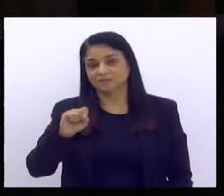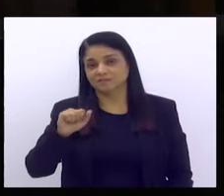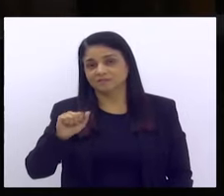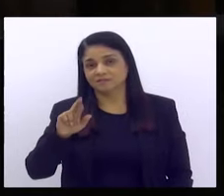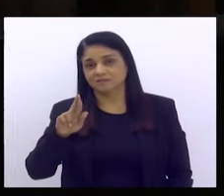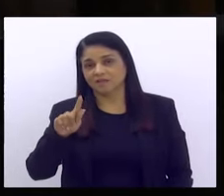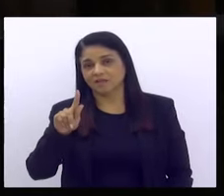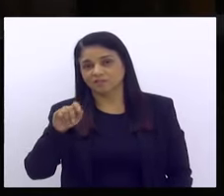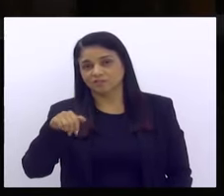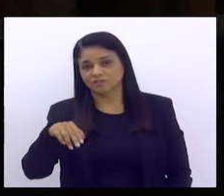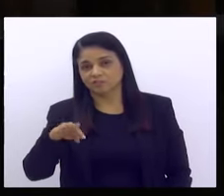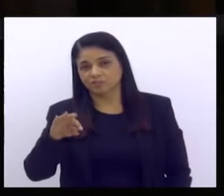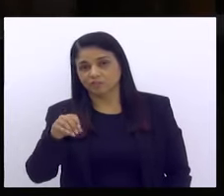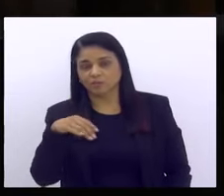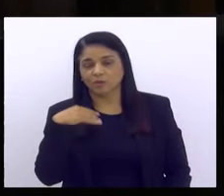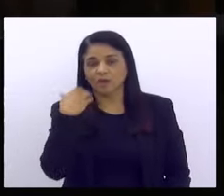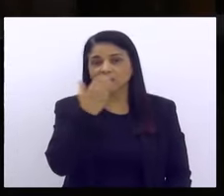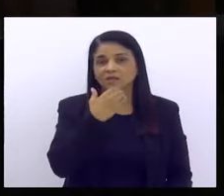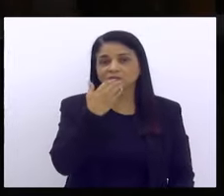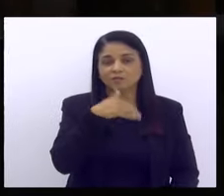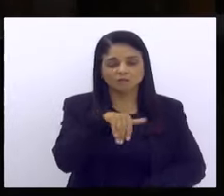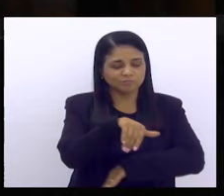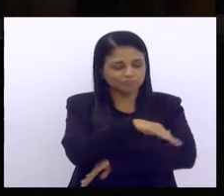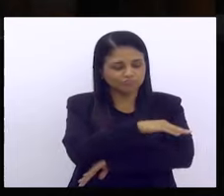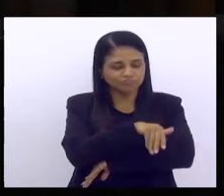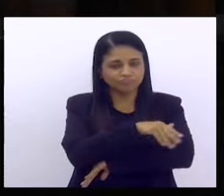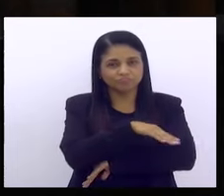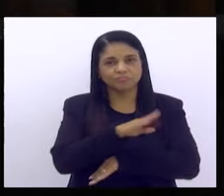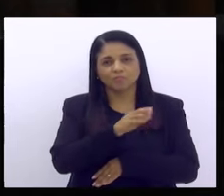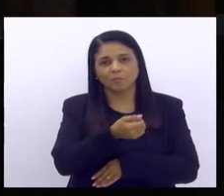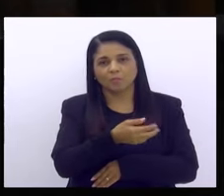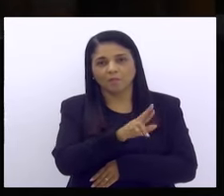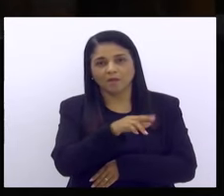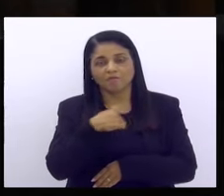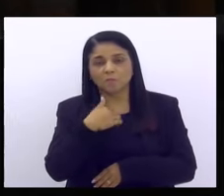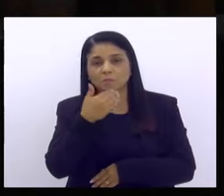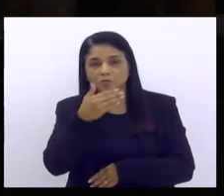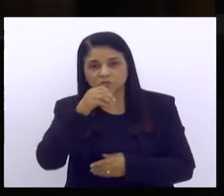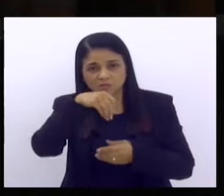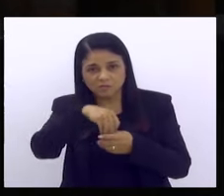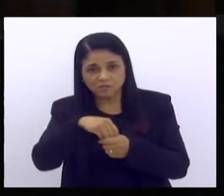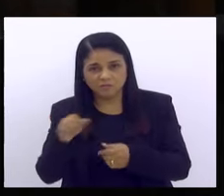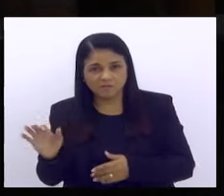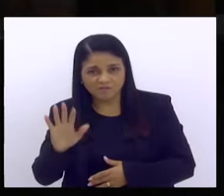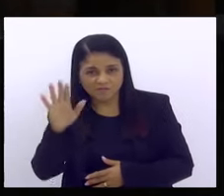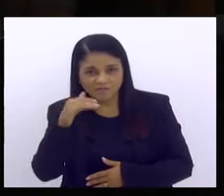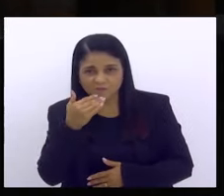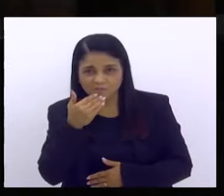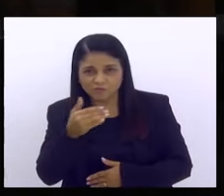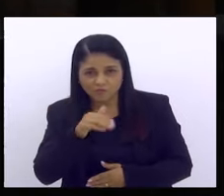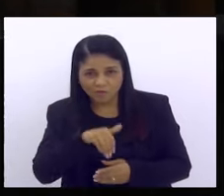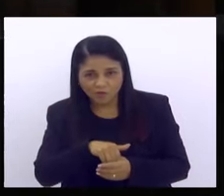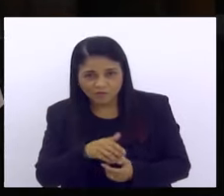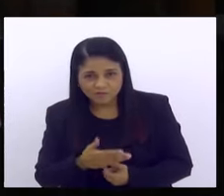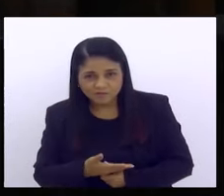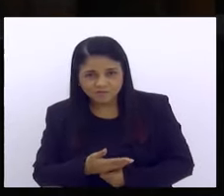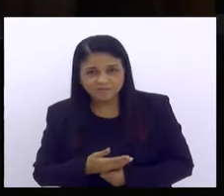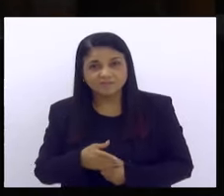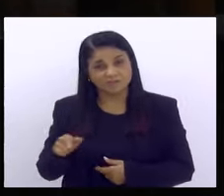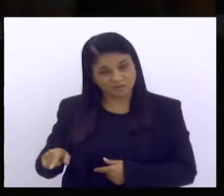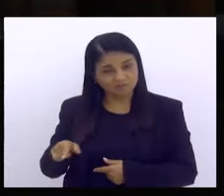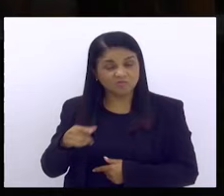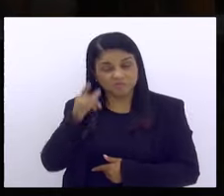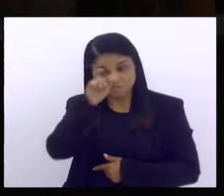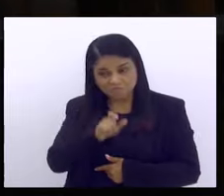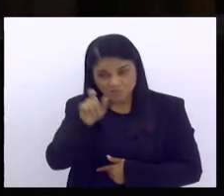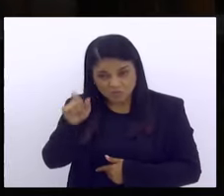lá, ou o governador já esqueceu que foi dentro da favela pedir voto. Então, os favelados e as faveladas